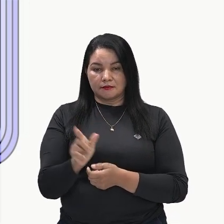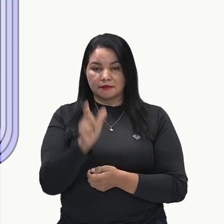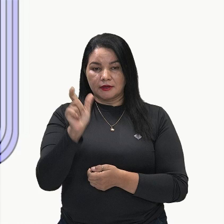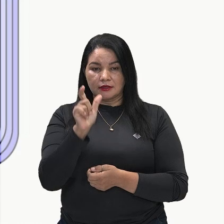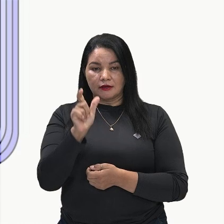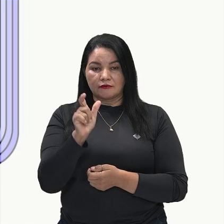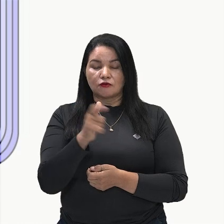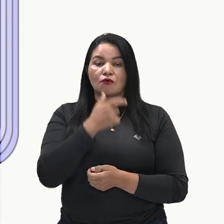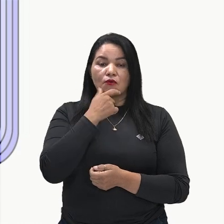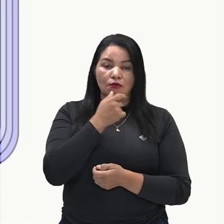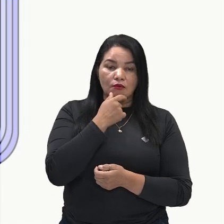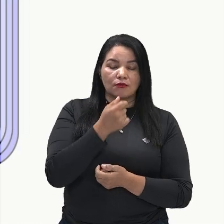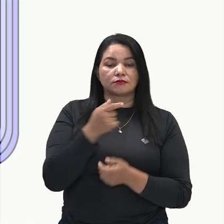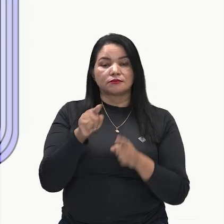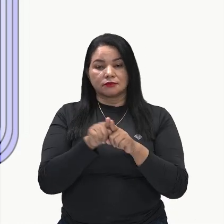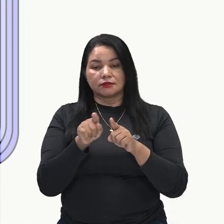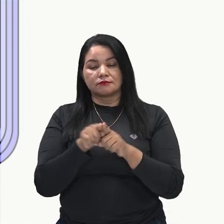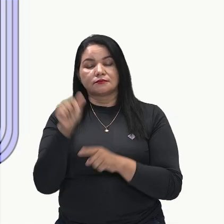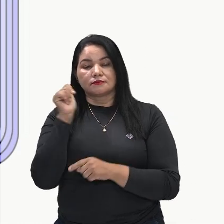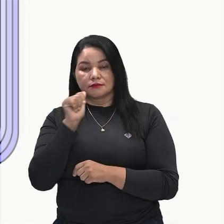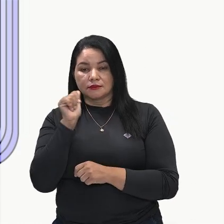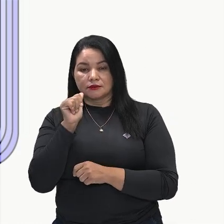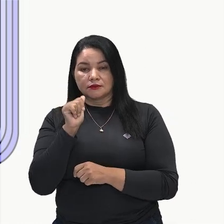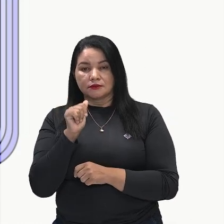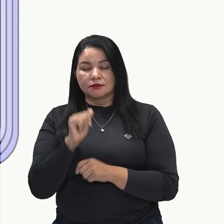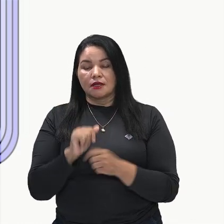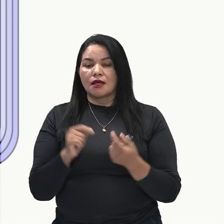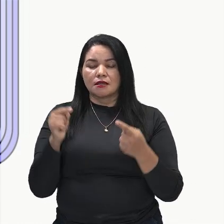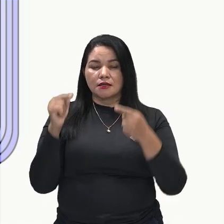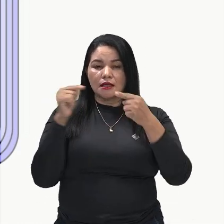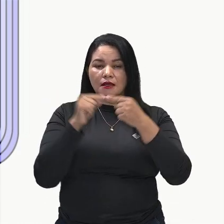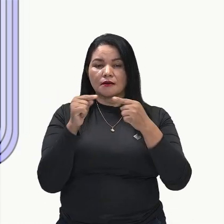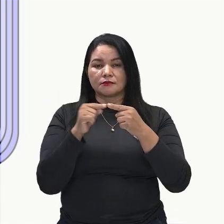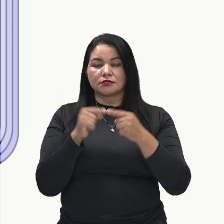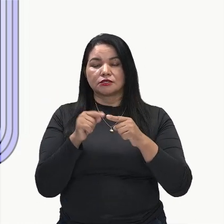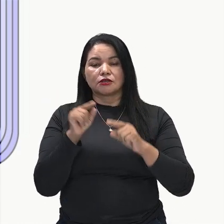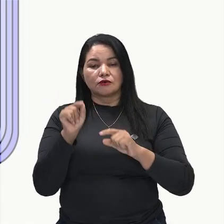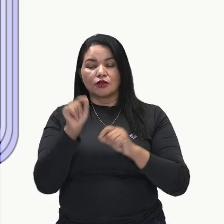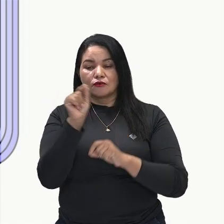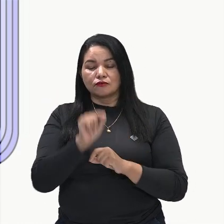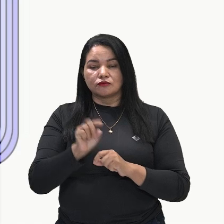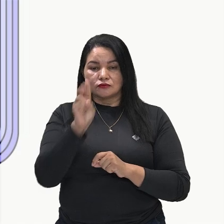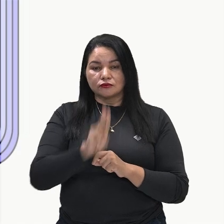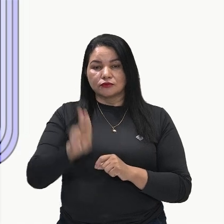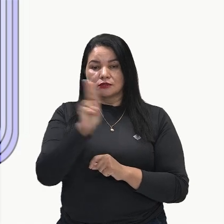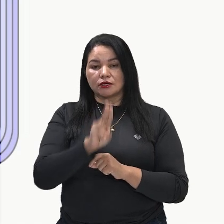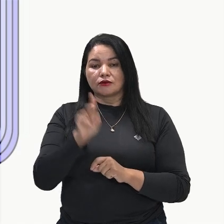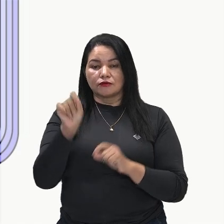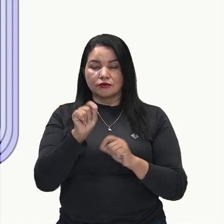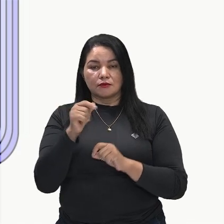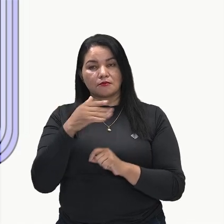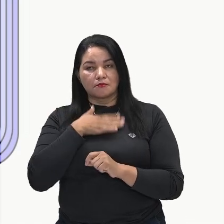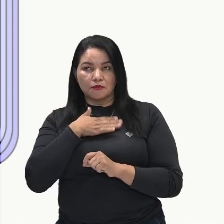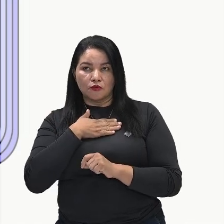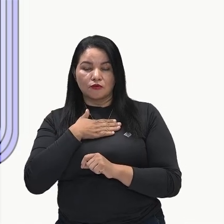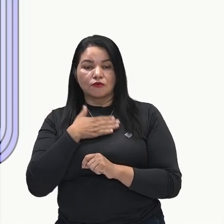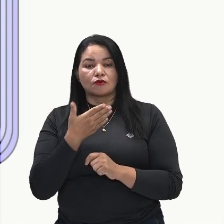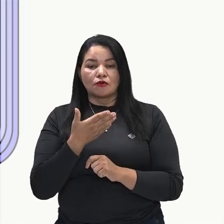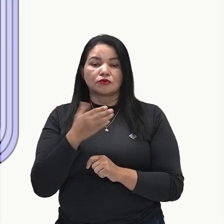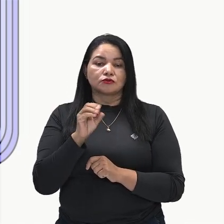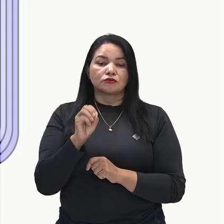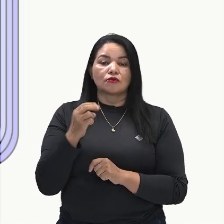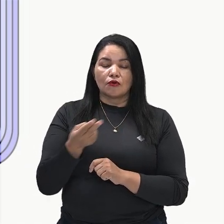masculino quanto no feminino. O que vai determinar como eu use vai ser o meu gosto ou todo o